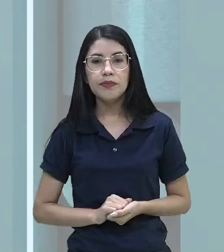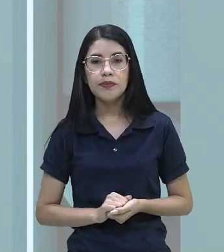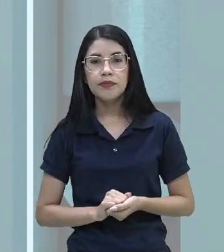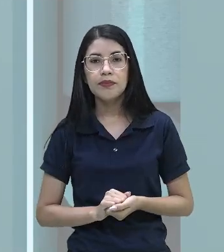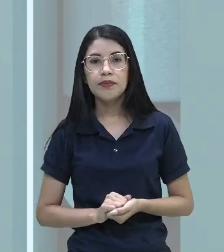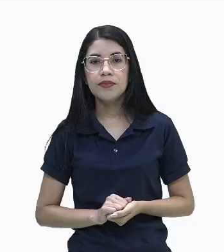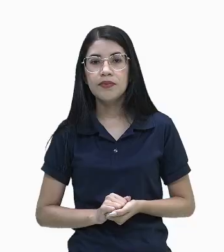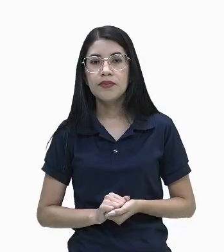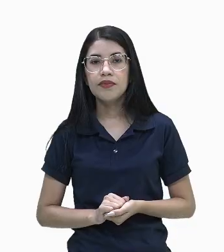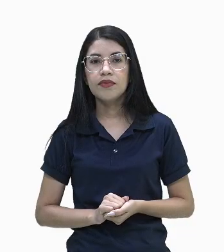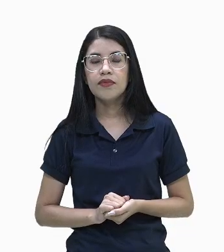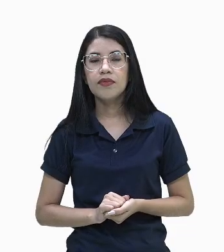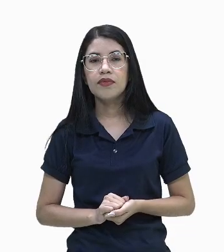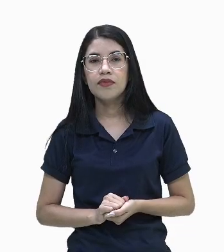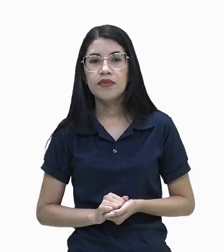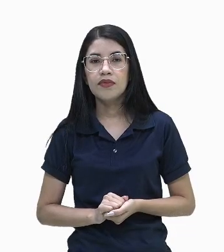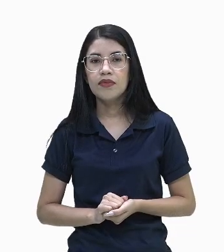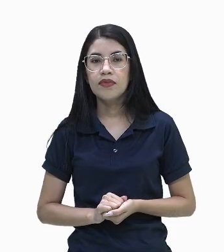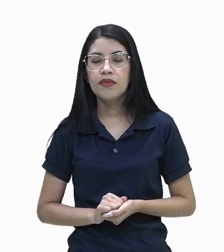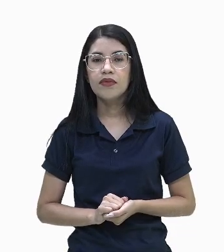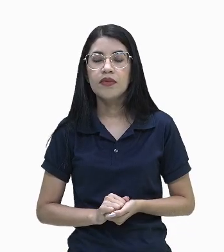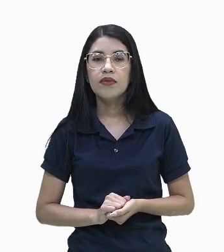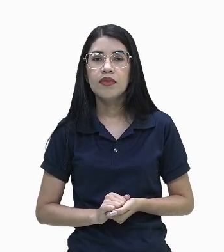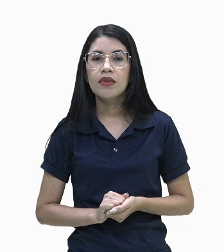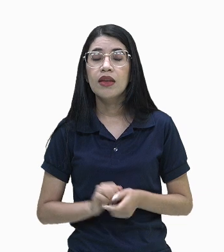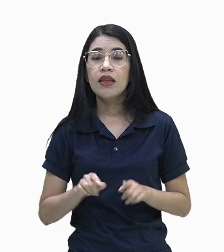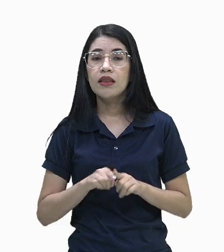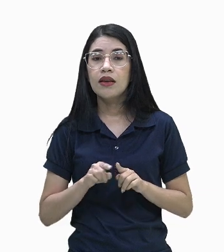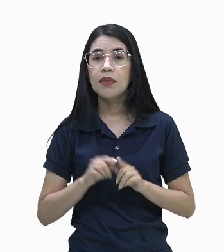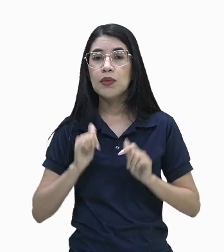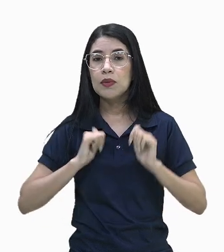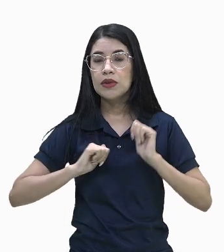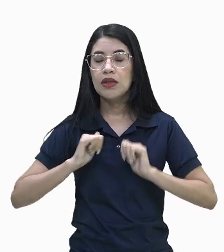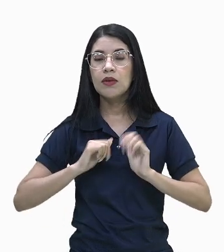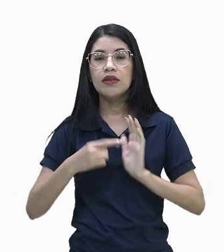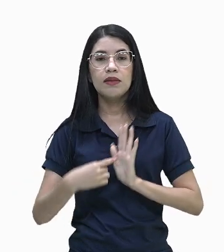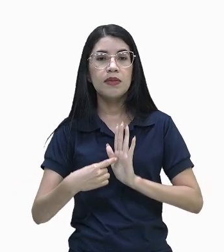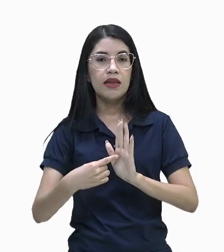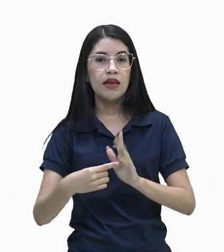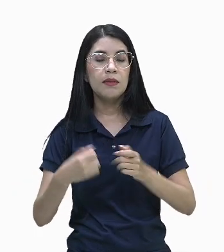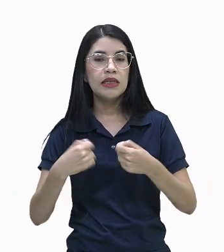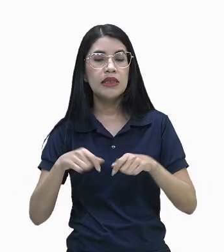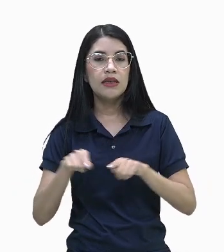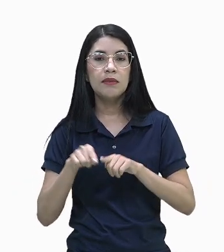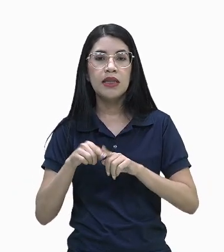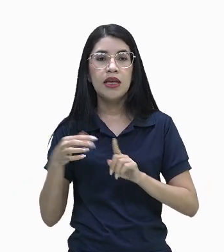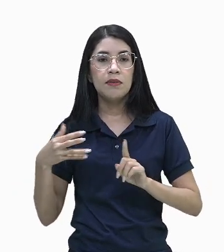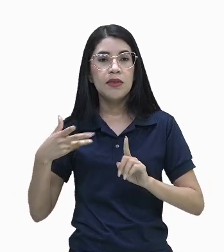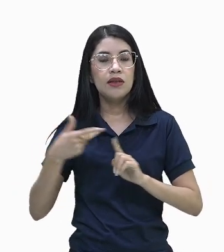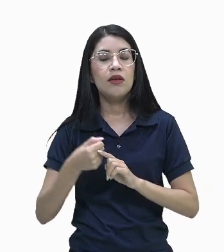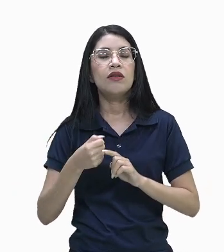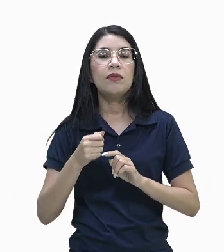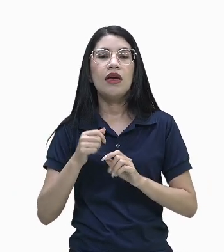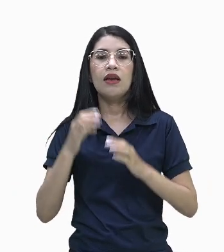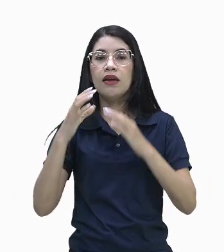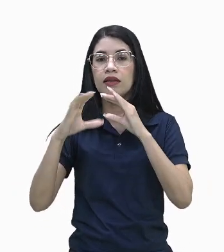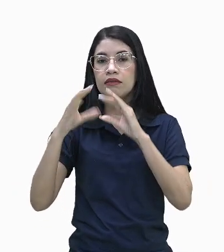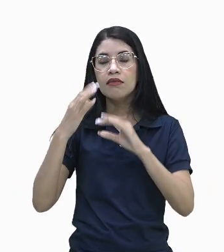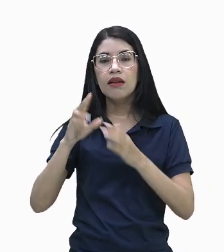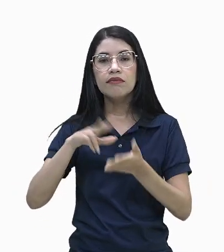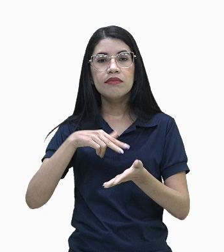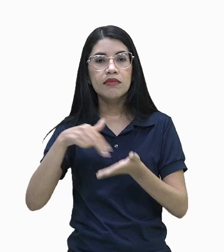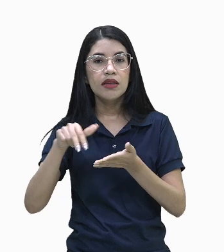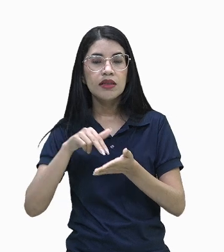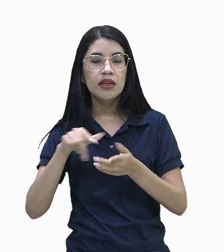tá? Continuando. Os atores, além de atuar, devem ser habilidosos no canto, na dança e